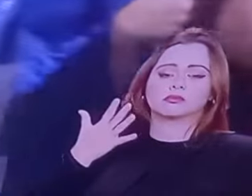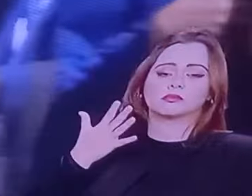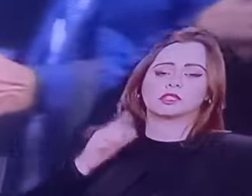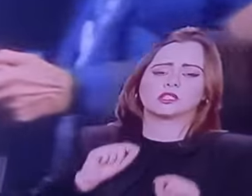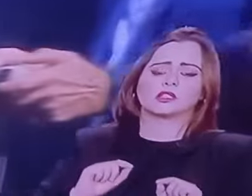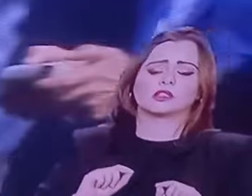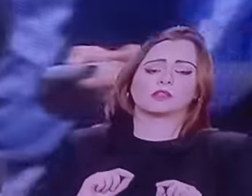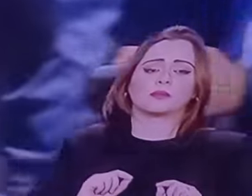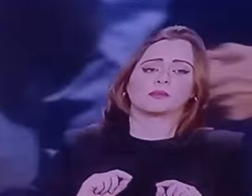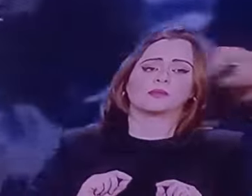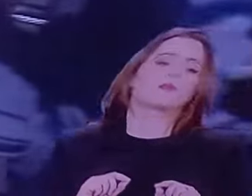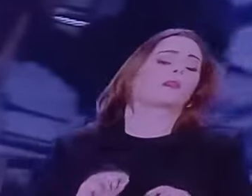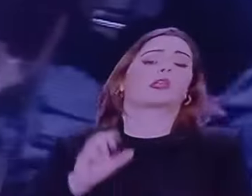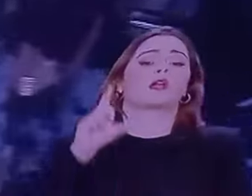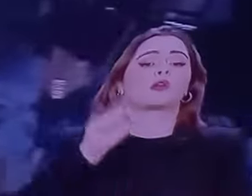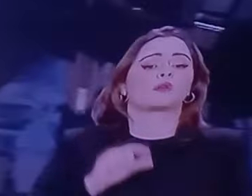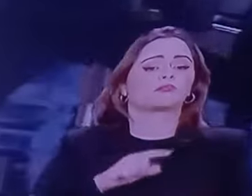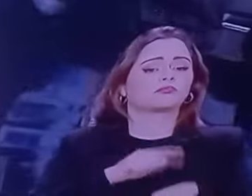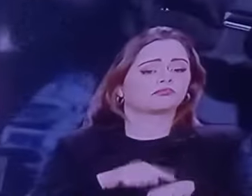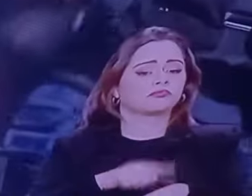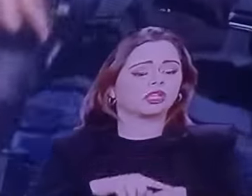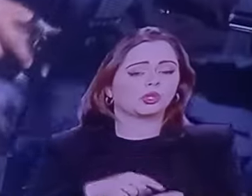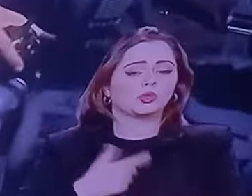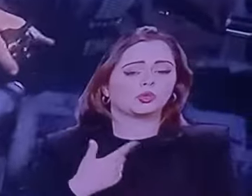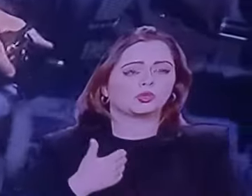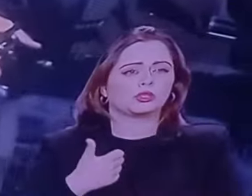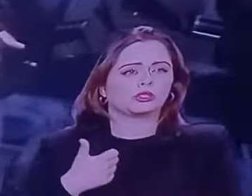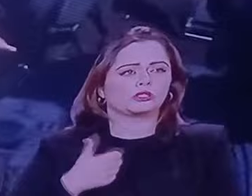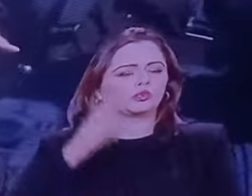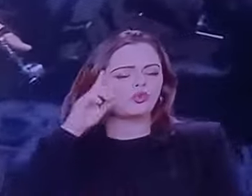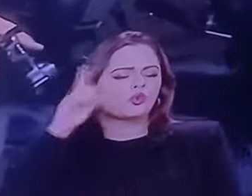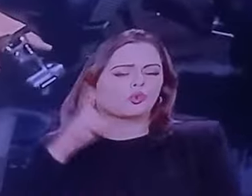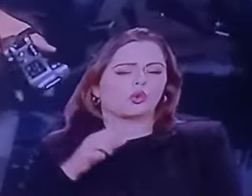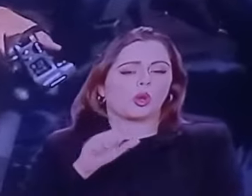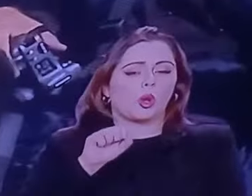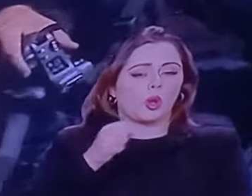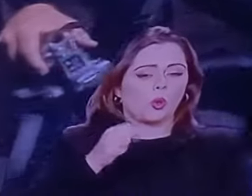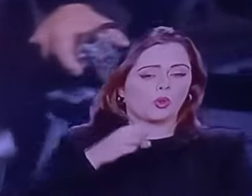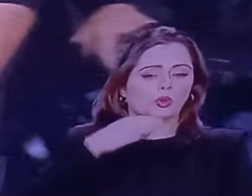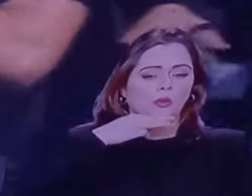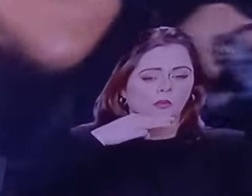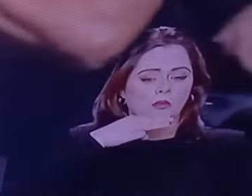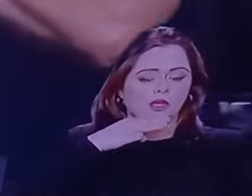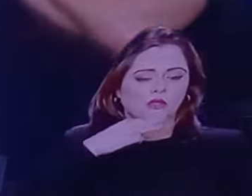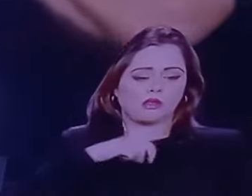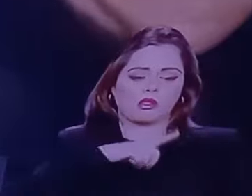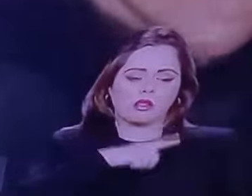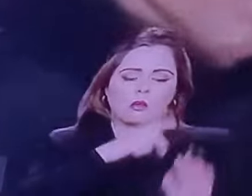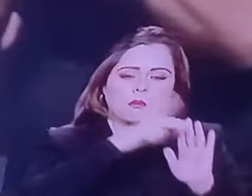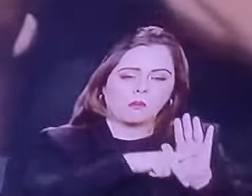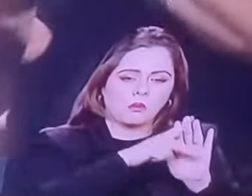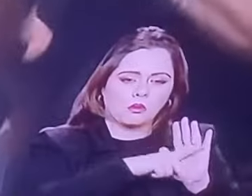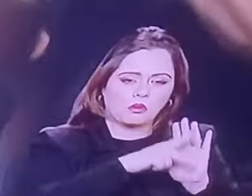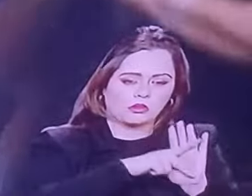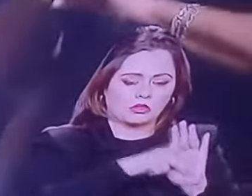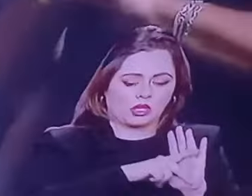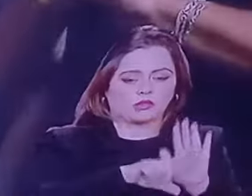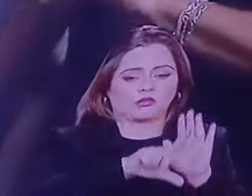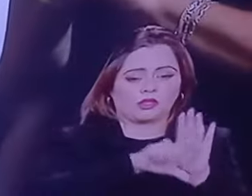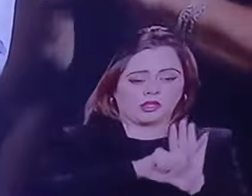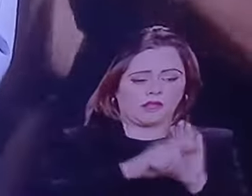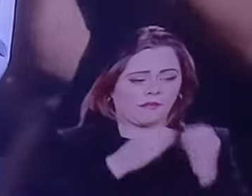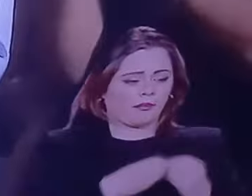que faz pouco tempo, no dia 8 de março, nós fizemos um projeto de lei que nós mandamos ao